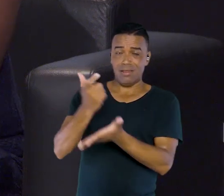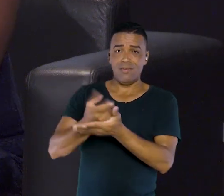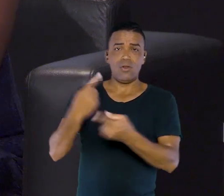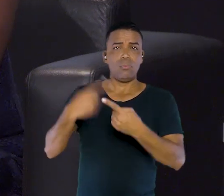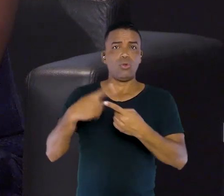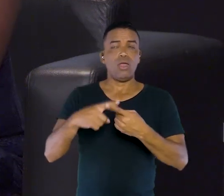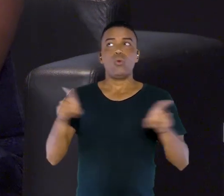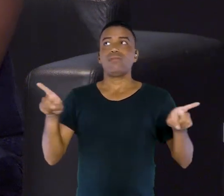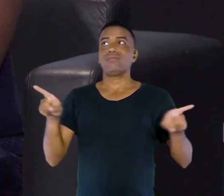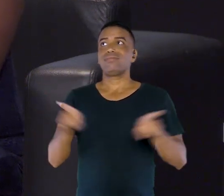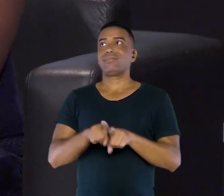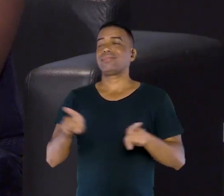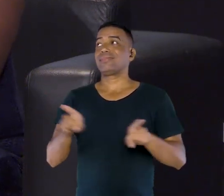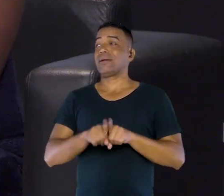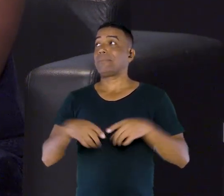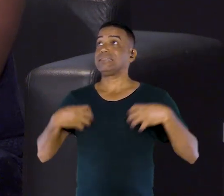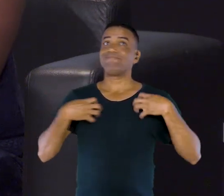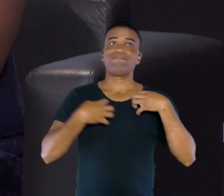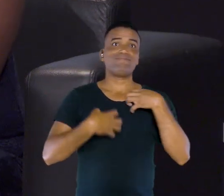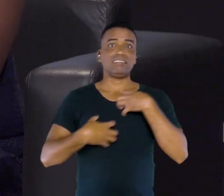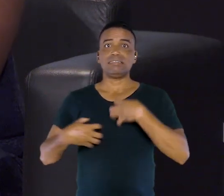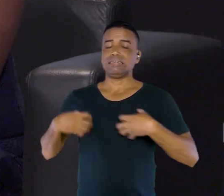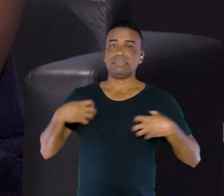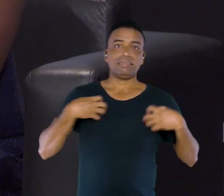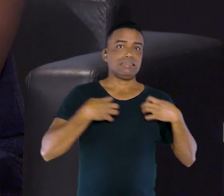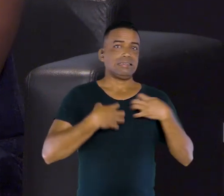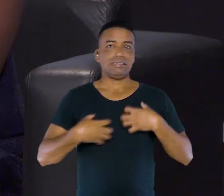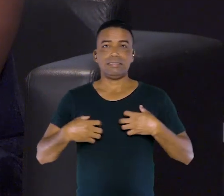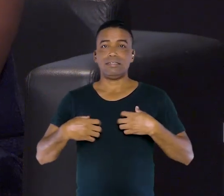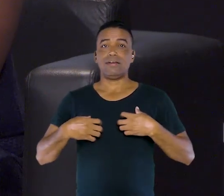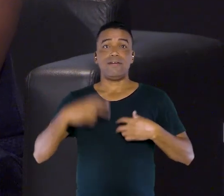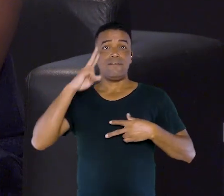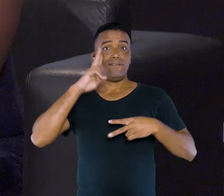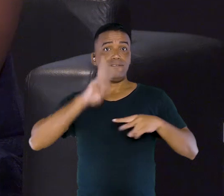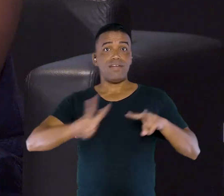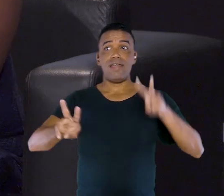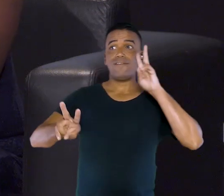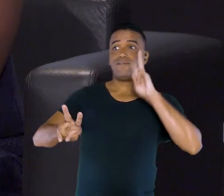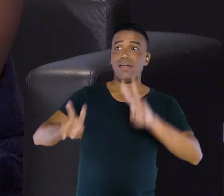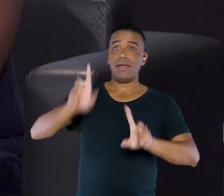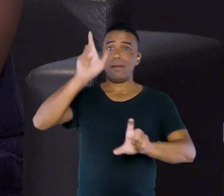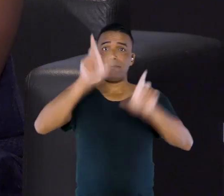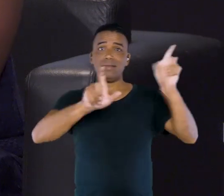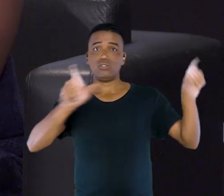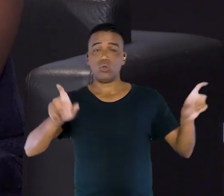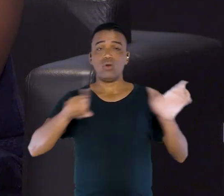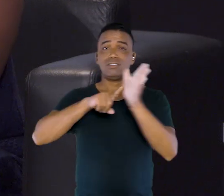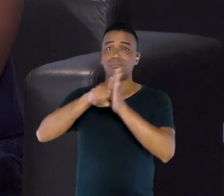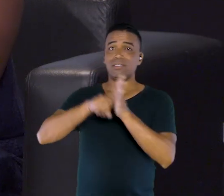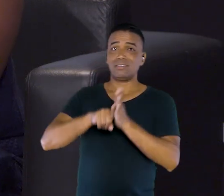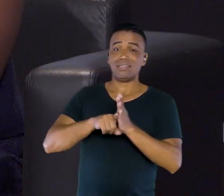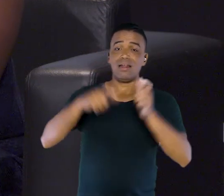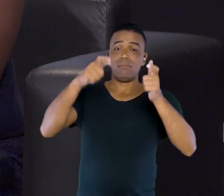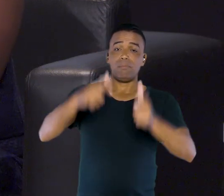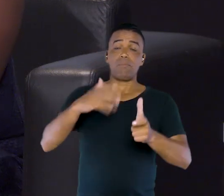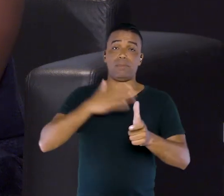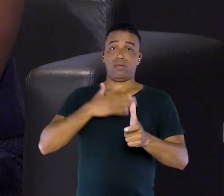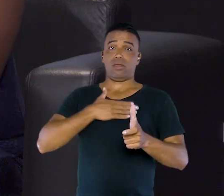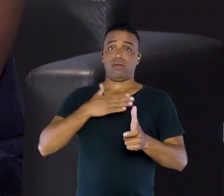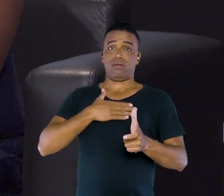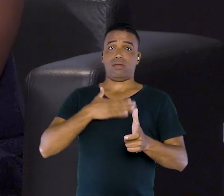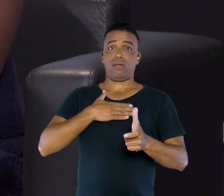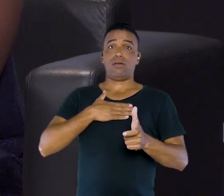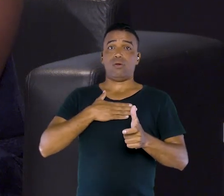estava também nisso, né? De ver outros pesquisadores que pesquisaram a minha